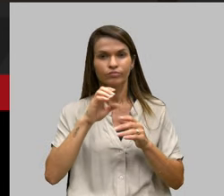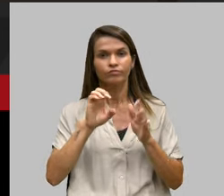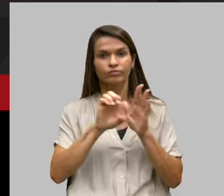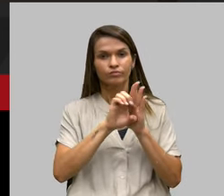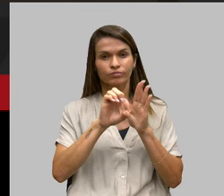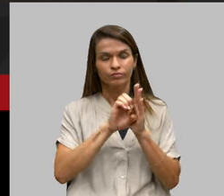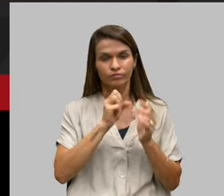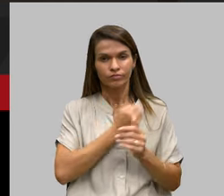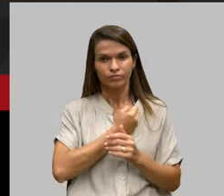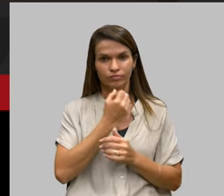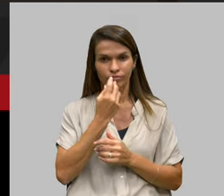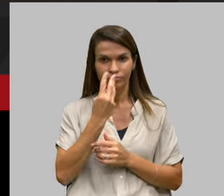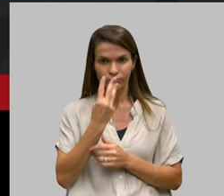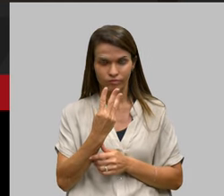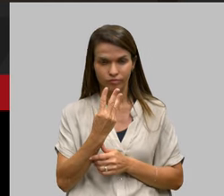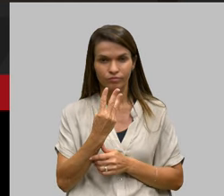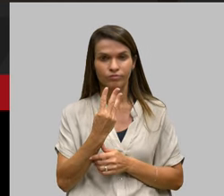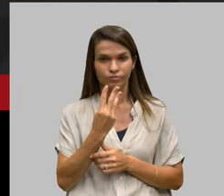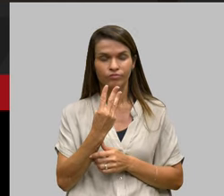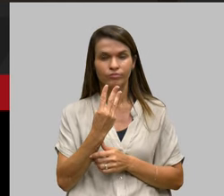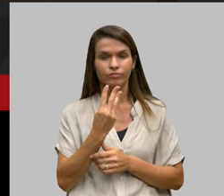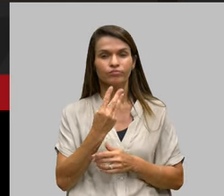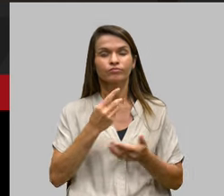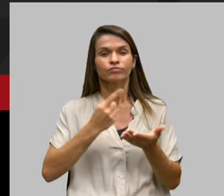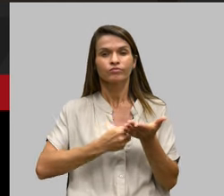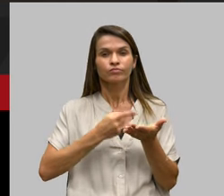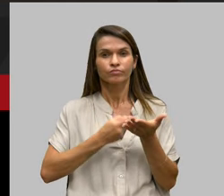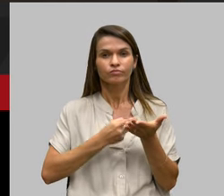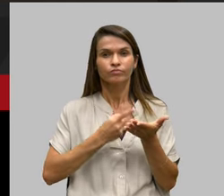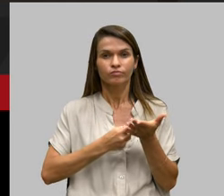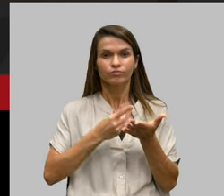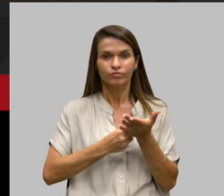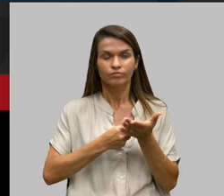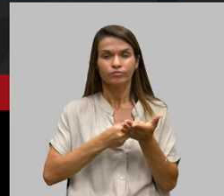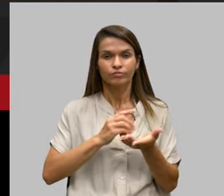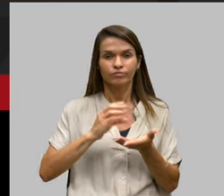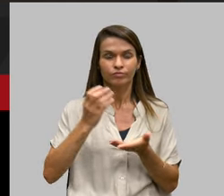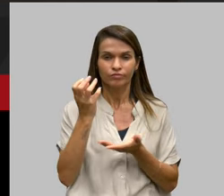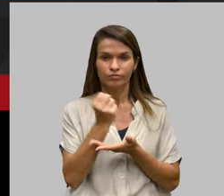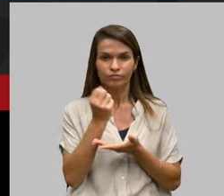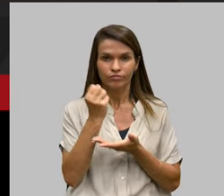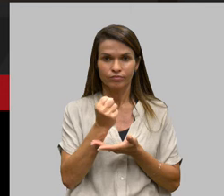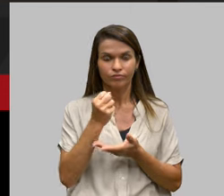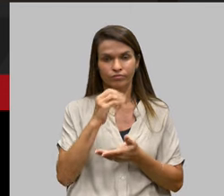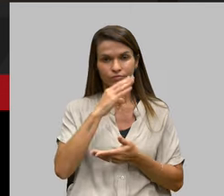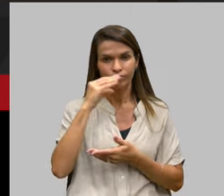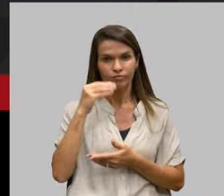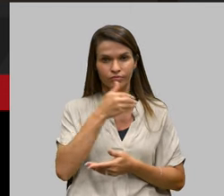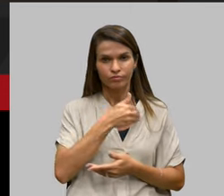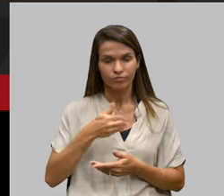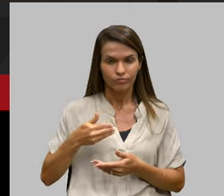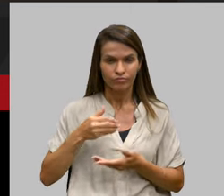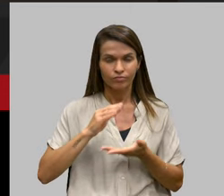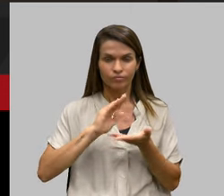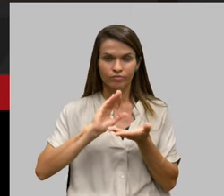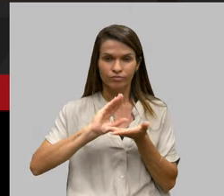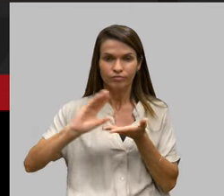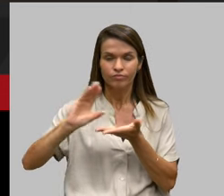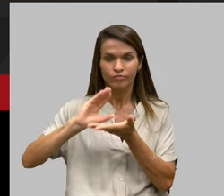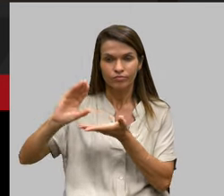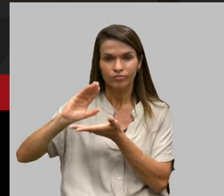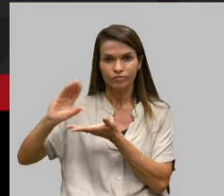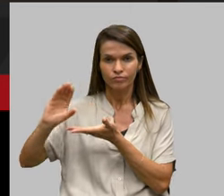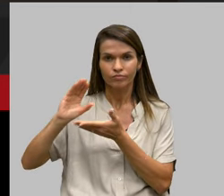três ela estabelece que as aposentadorias e pensões de servidores públicos serão custeadas com recursos